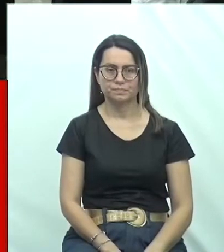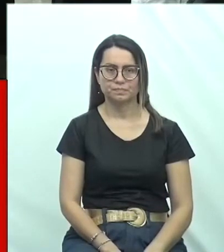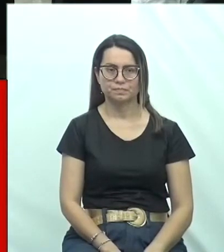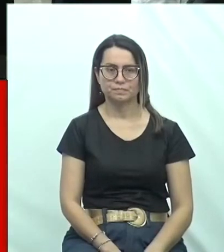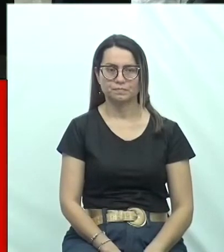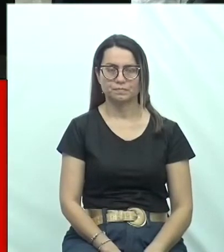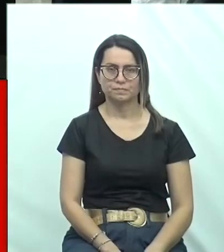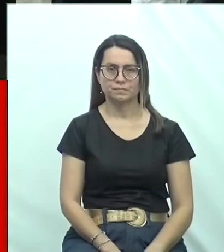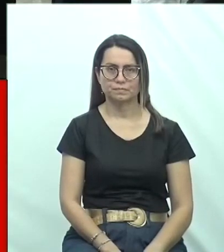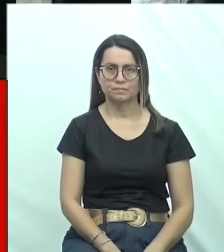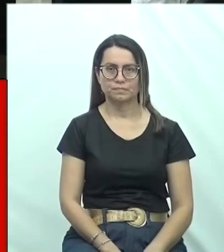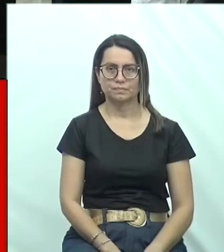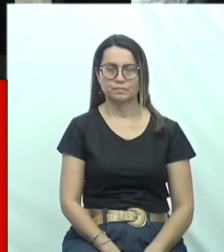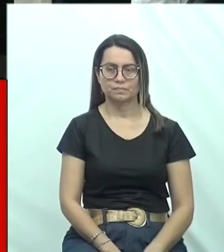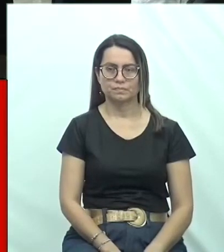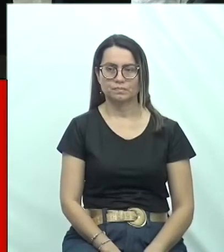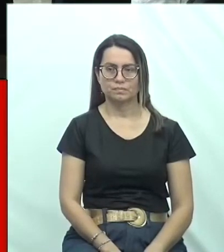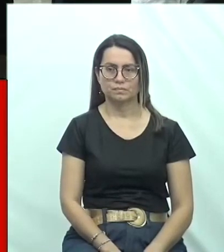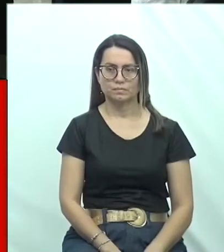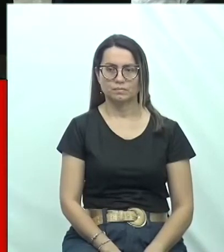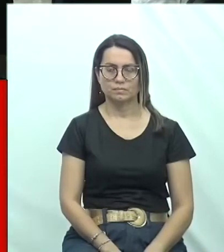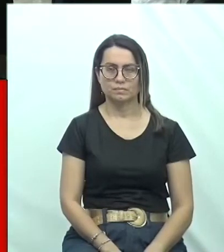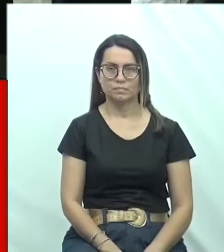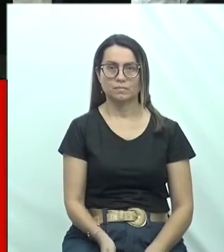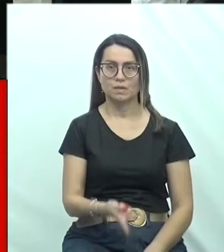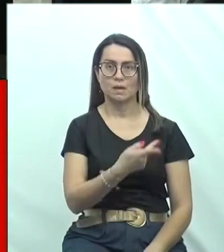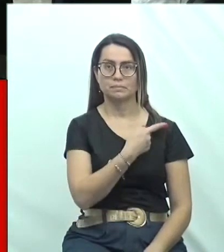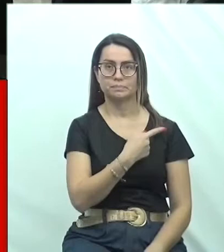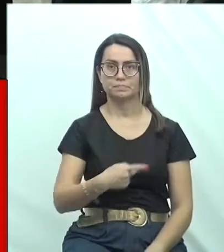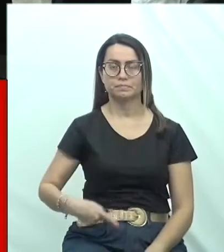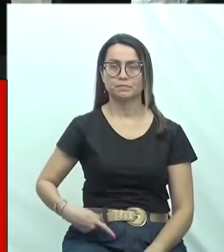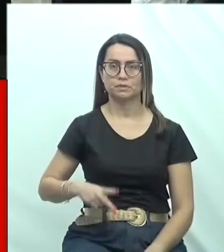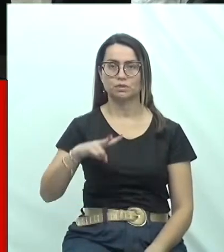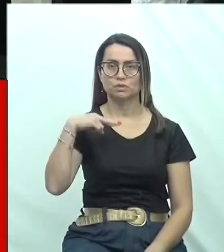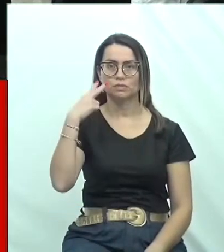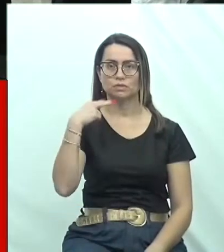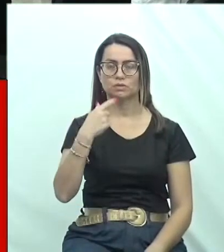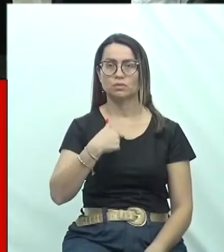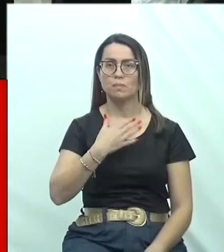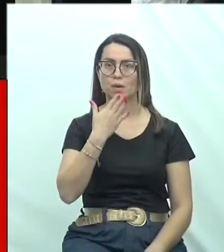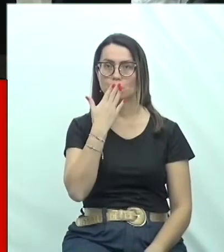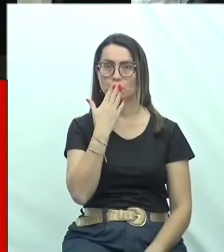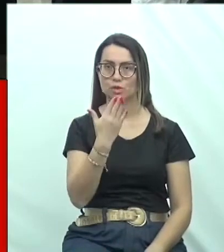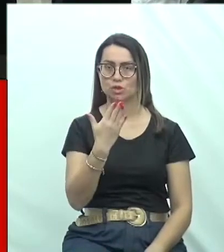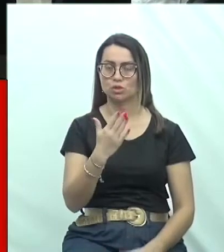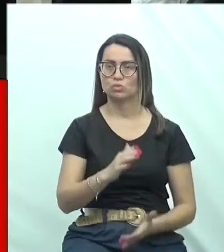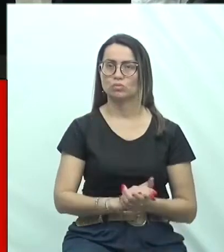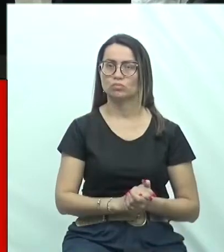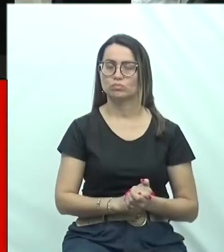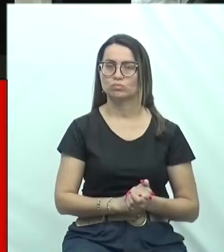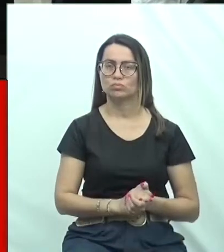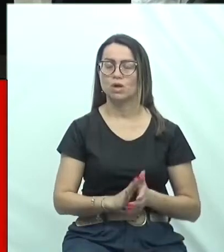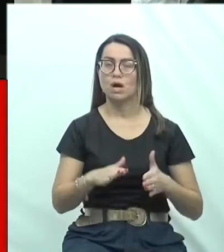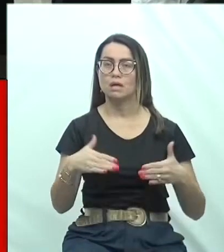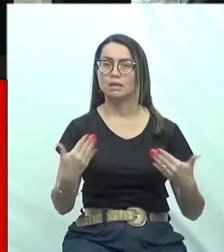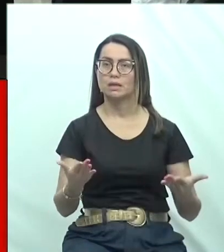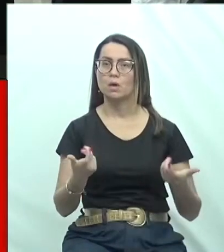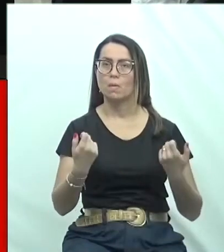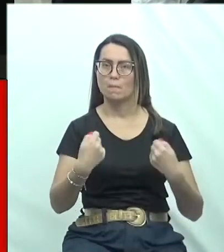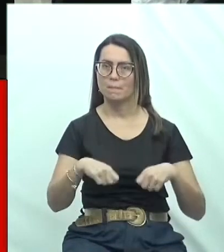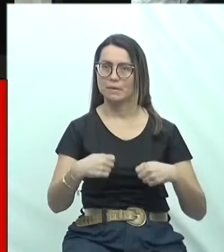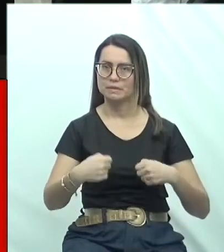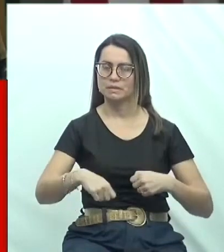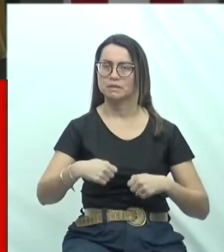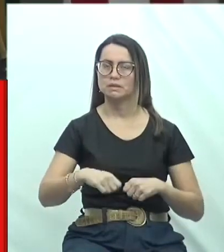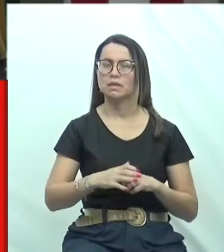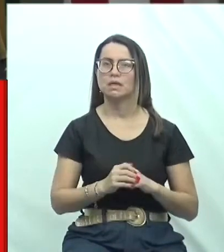Senhora presidente, demais vereadores, quando é um requerimento do nível deste requerimento, a gente tem que dar